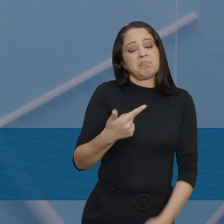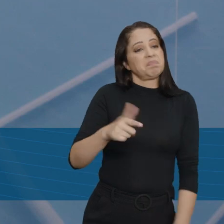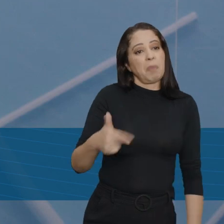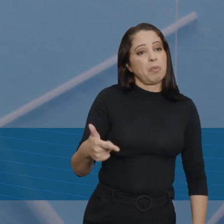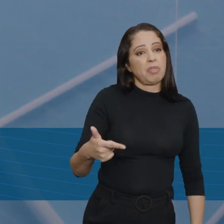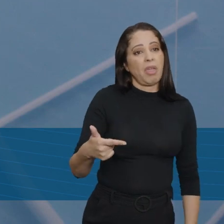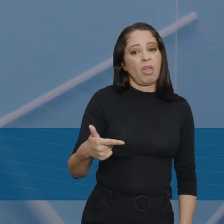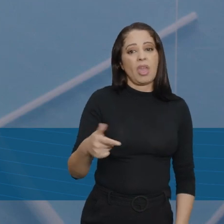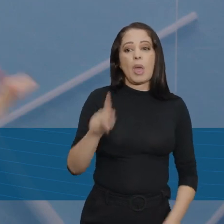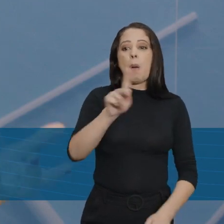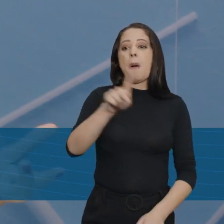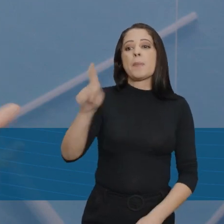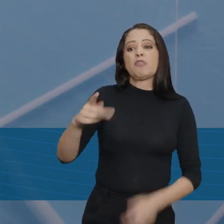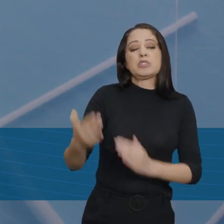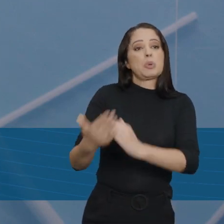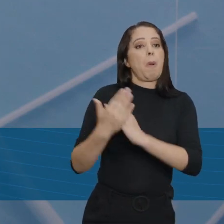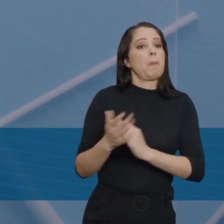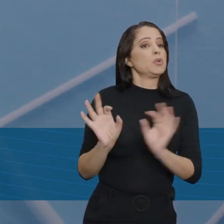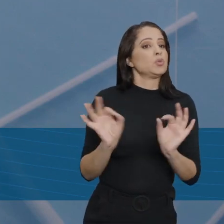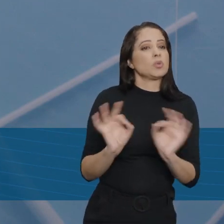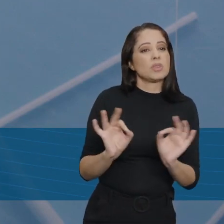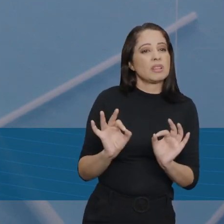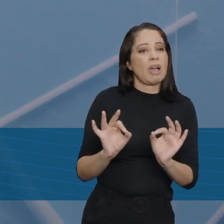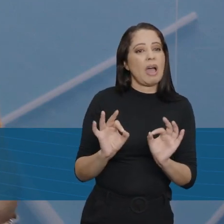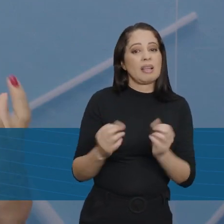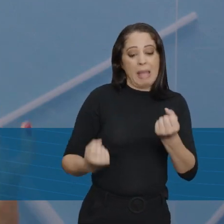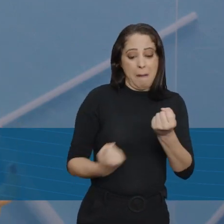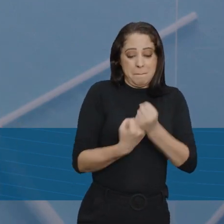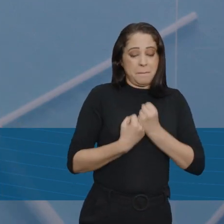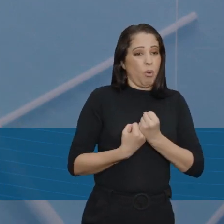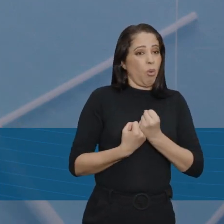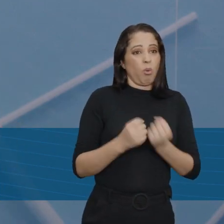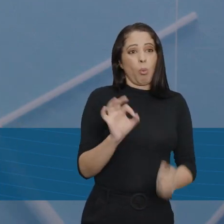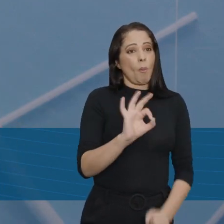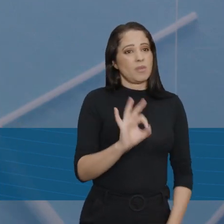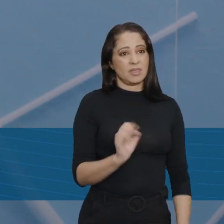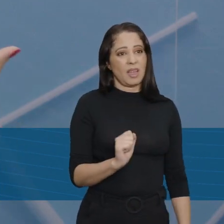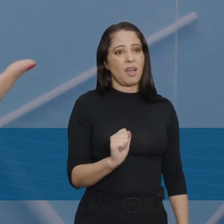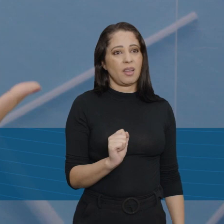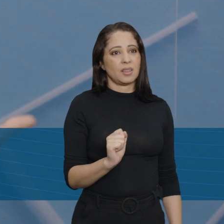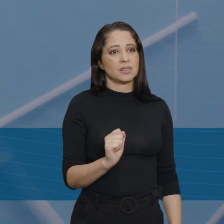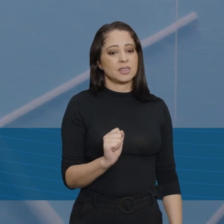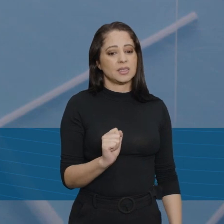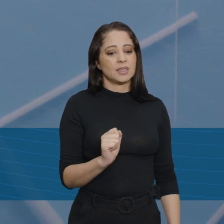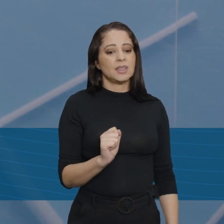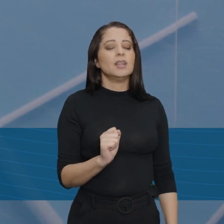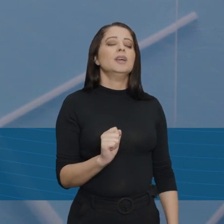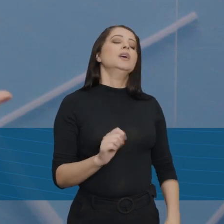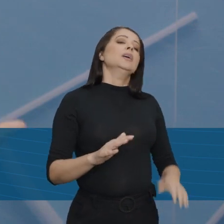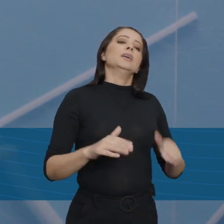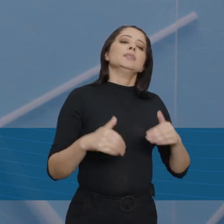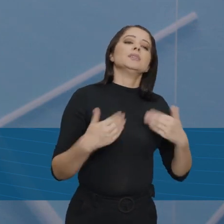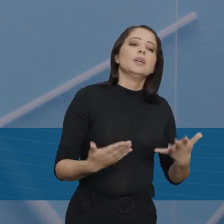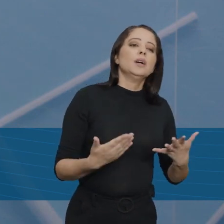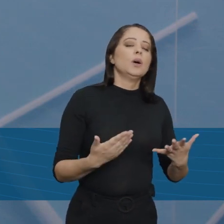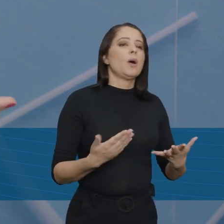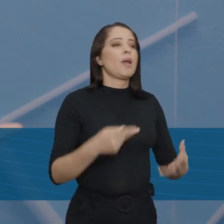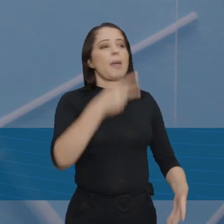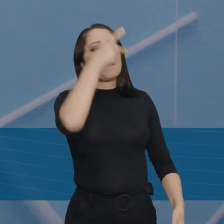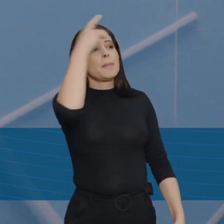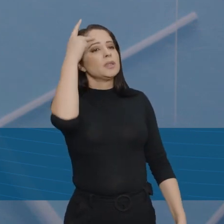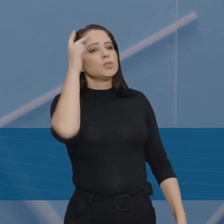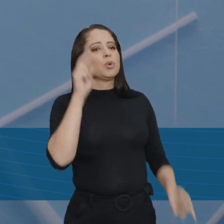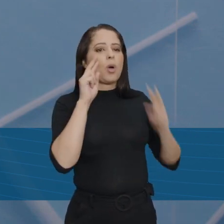tem um professor, né? Não tem aí uma rede de apoio em que ela possa mesmo, né? Ir